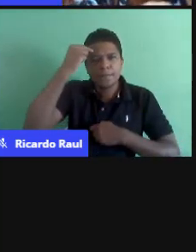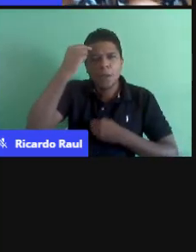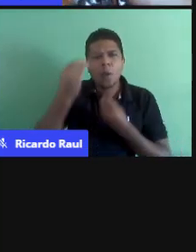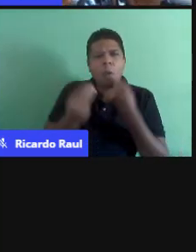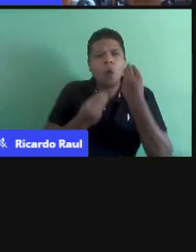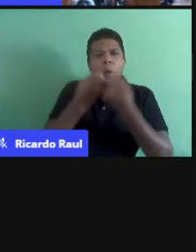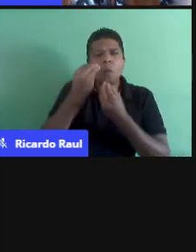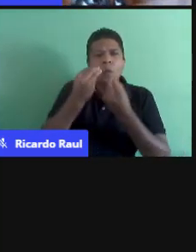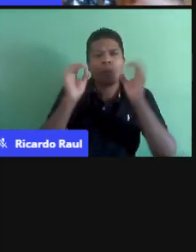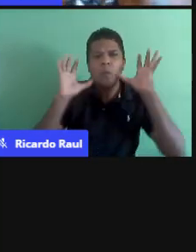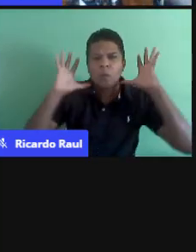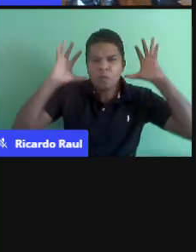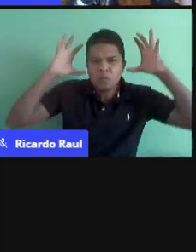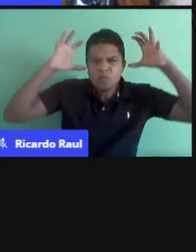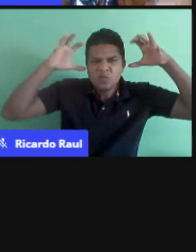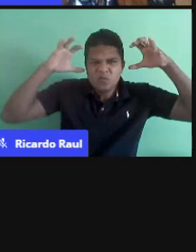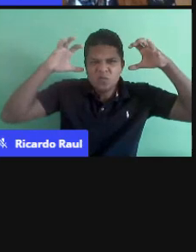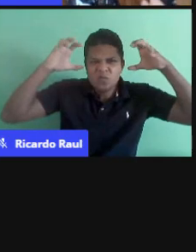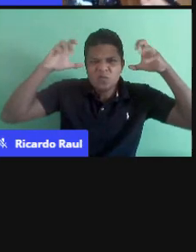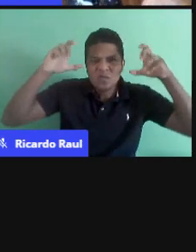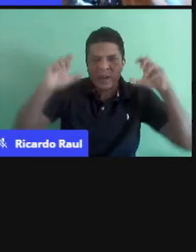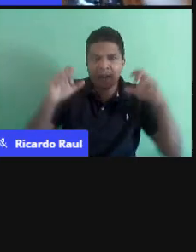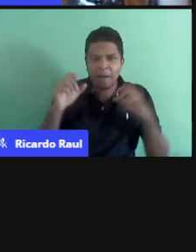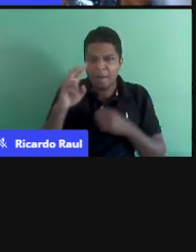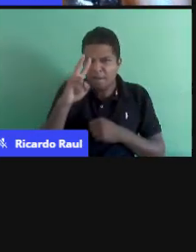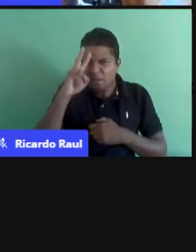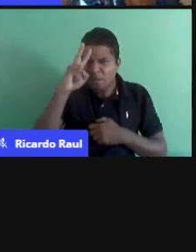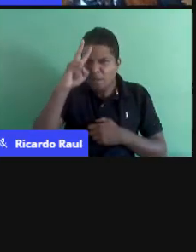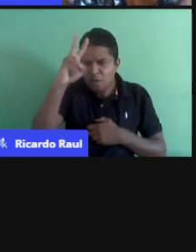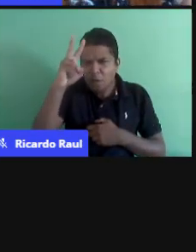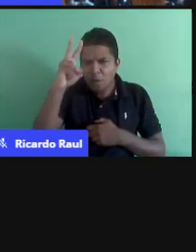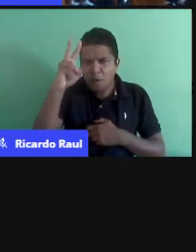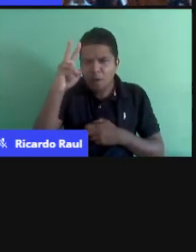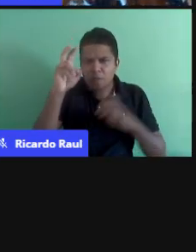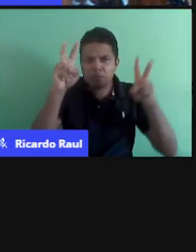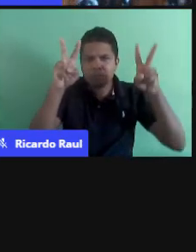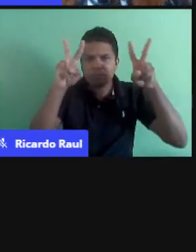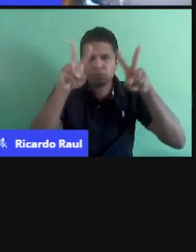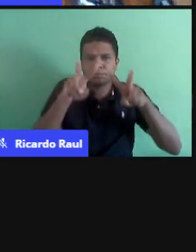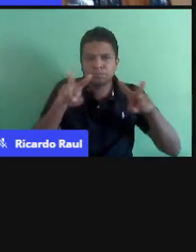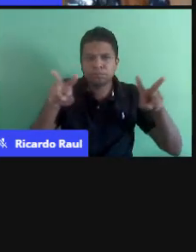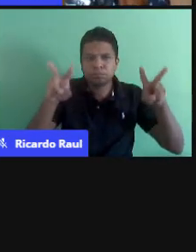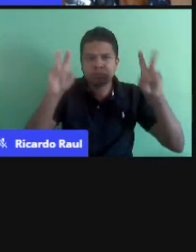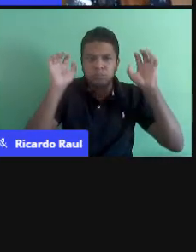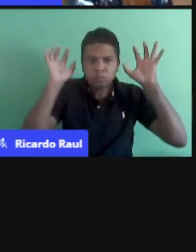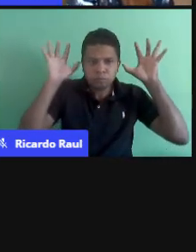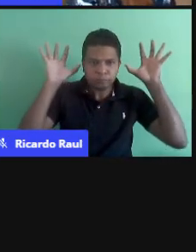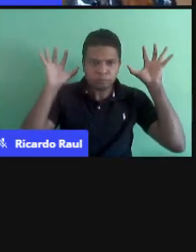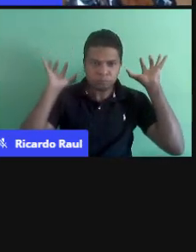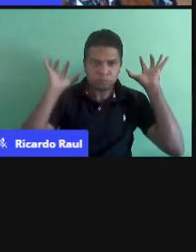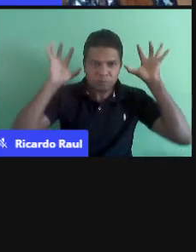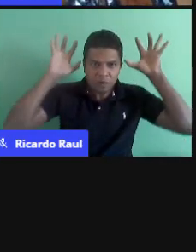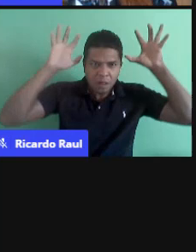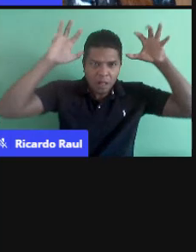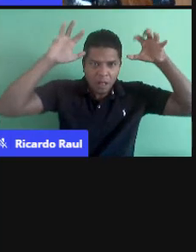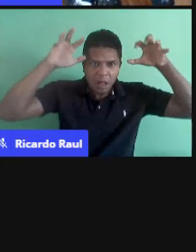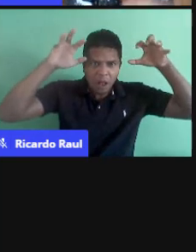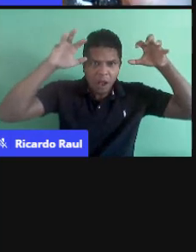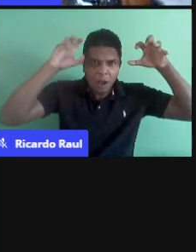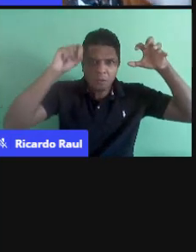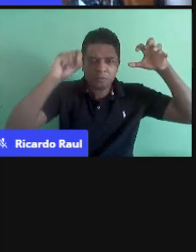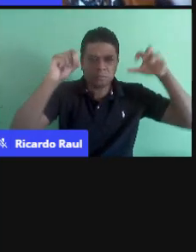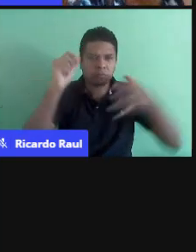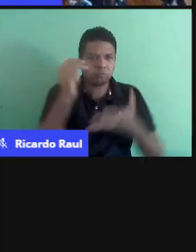leão? Ele é grande, ele é forte. Mergulhar na imagem do leão, que é o exemplo que eu estou trazendo aqui para vocês.